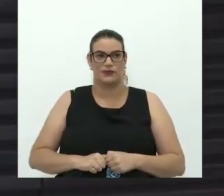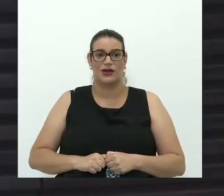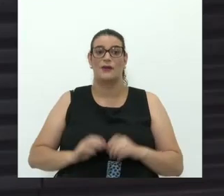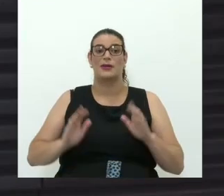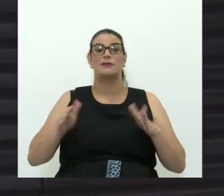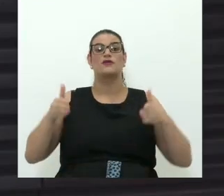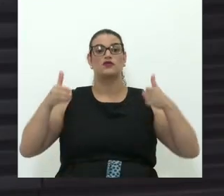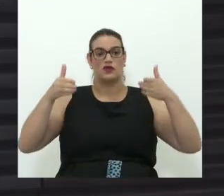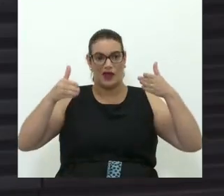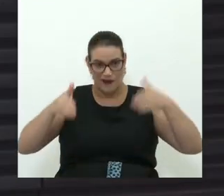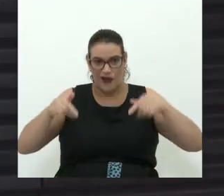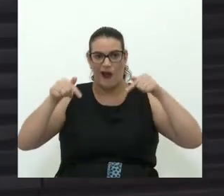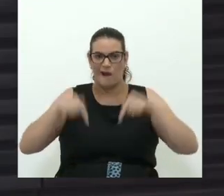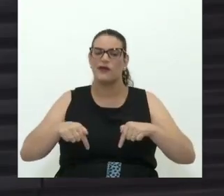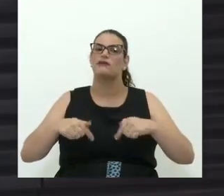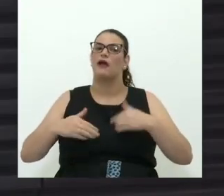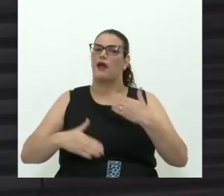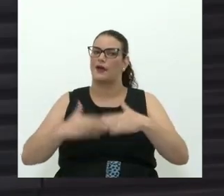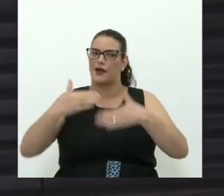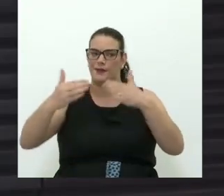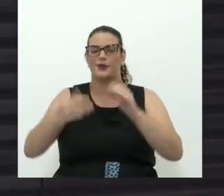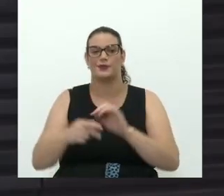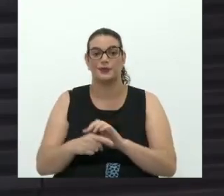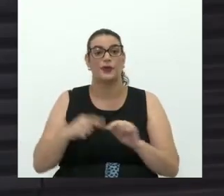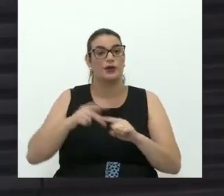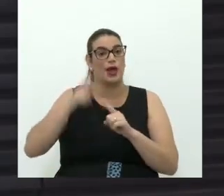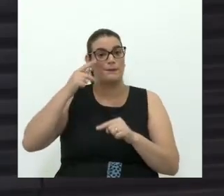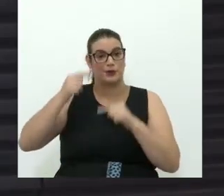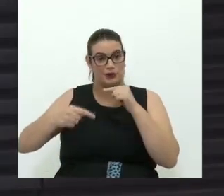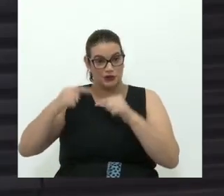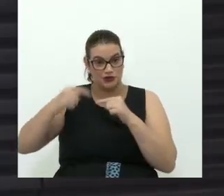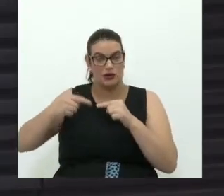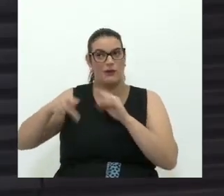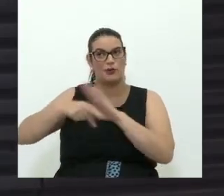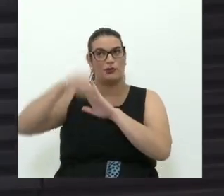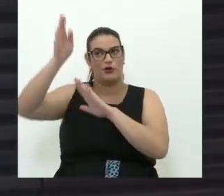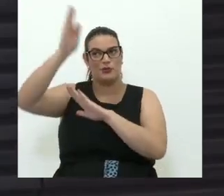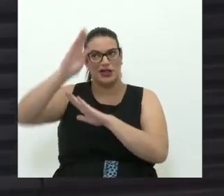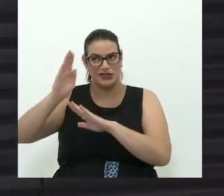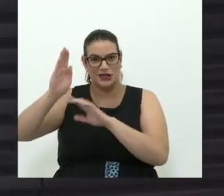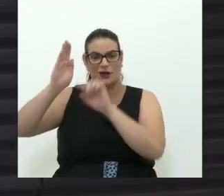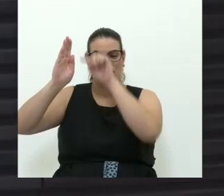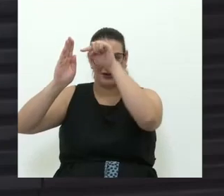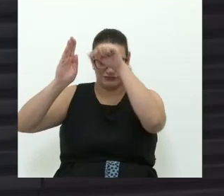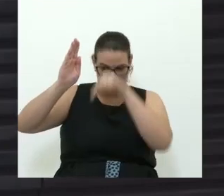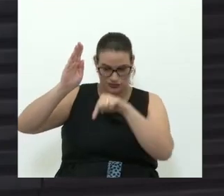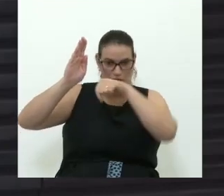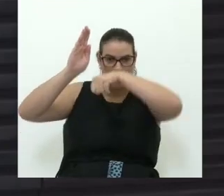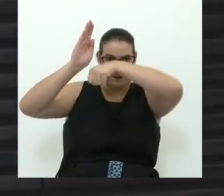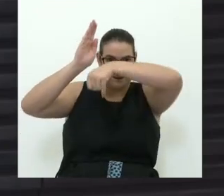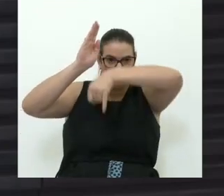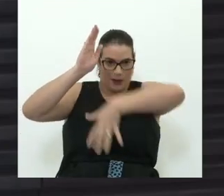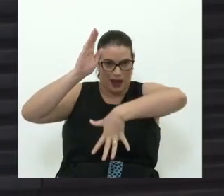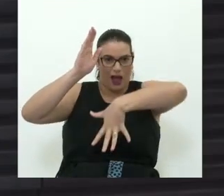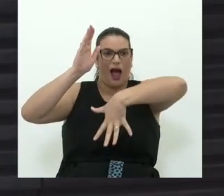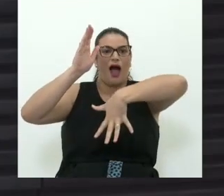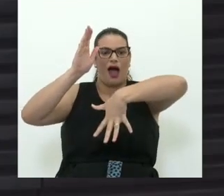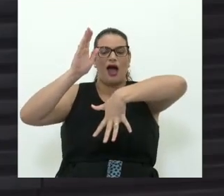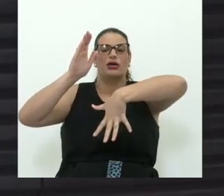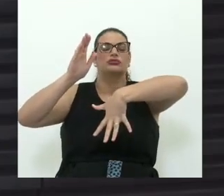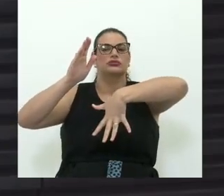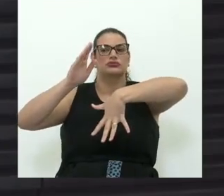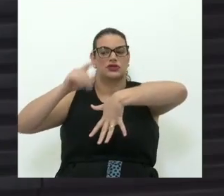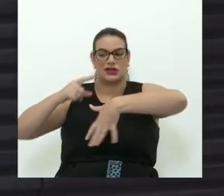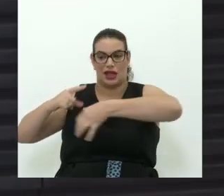hein Porque as políticas públicas podem ser nacionais mas até elas descerem paraa ponta que é no caso dos Municípios